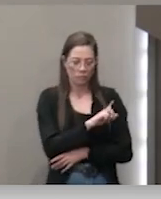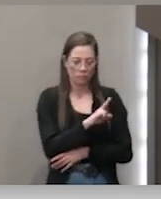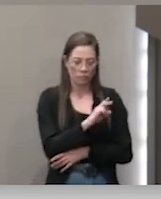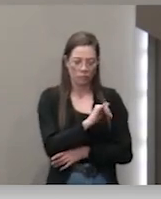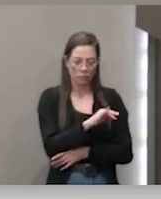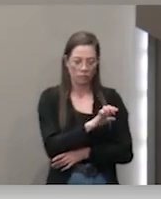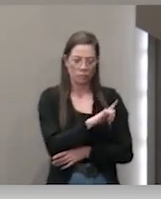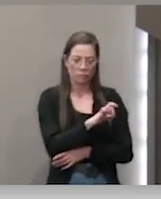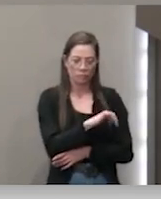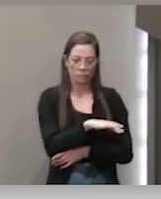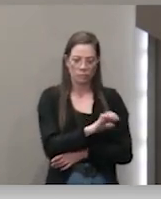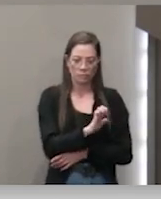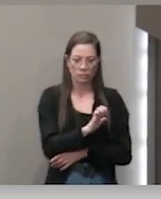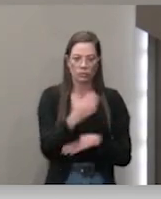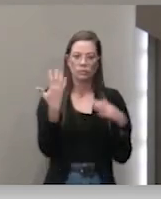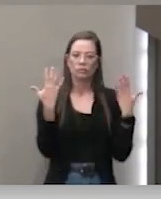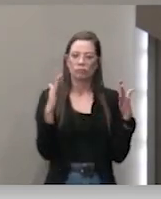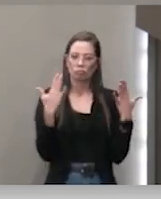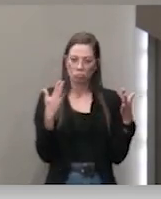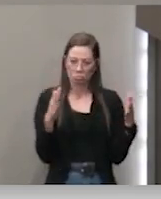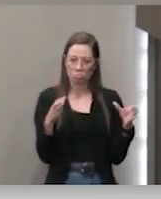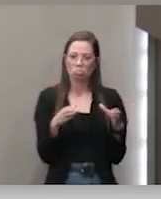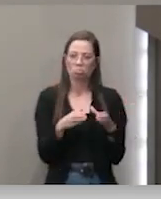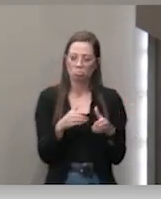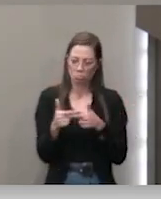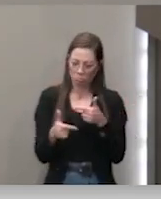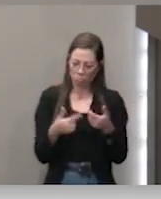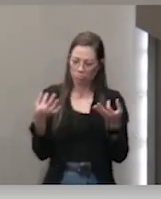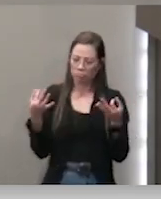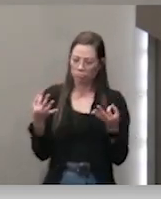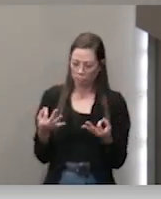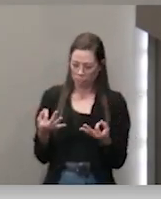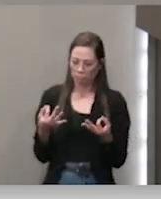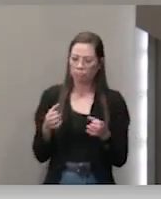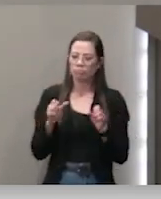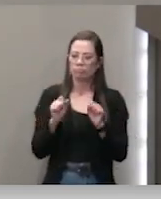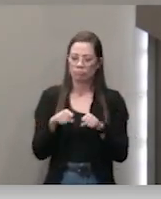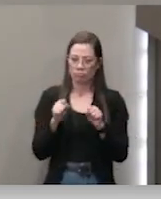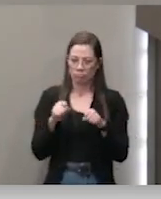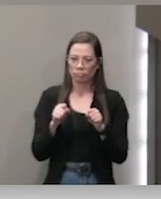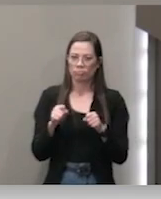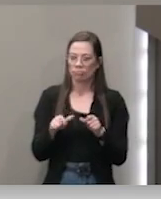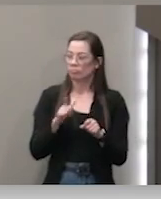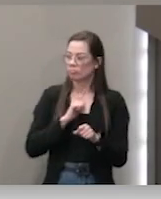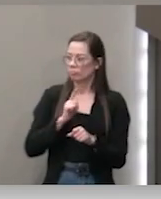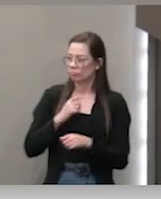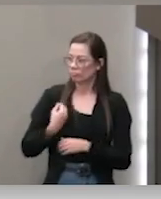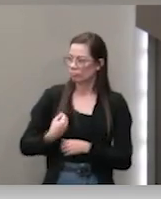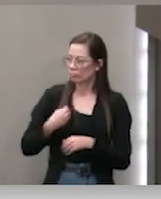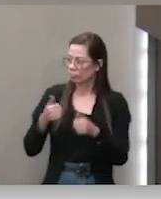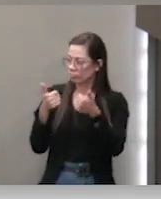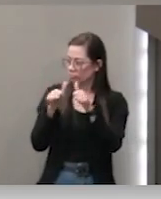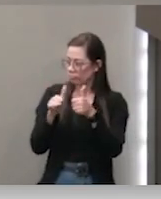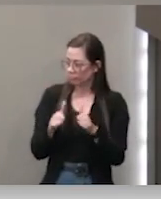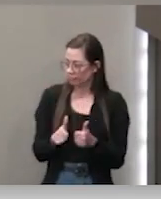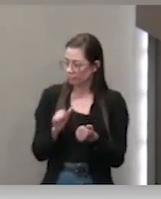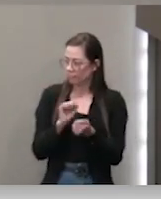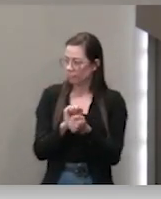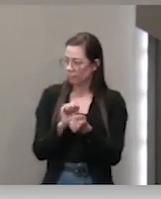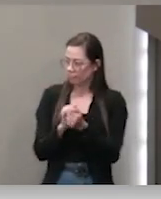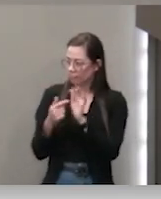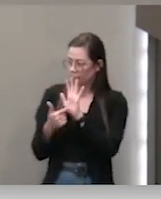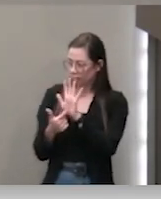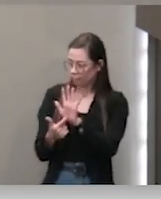Fegatti, dar os parabéns para eles pelo trabalho prestado, né? O Miqueias tem umas imagens ali, Miqueias, por favor.